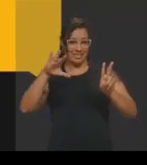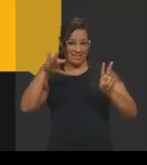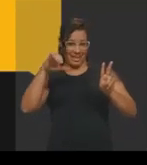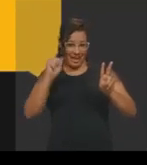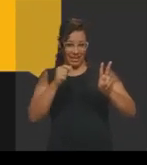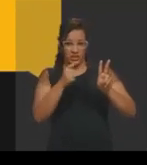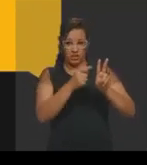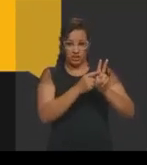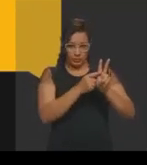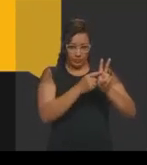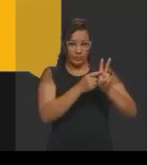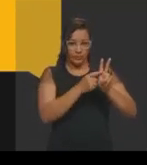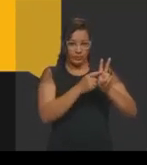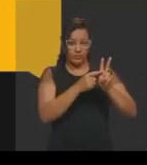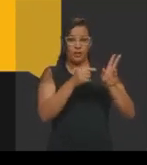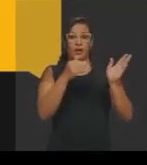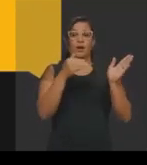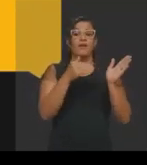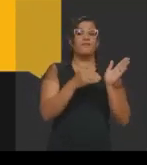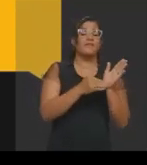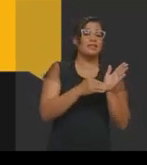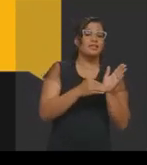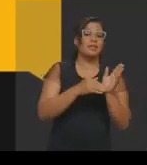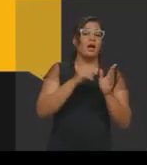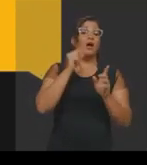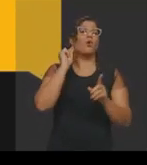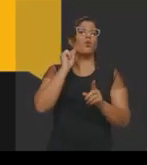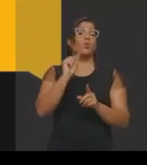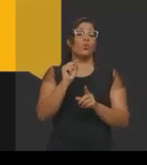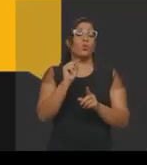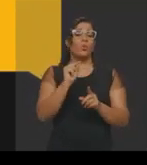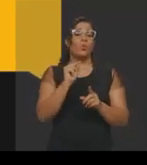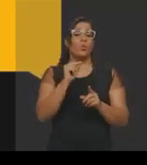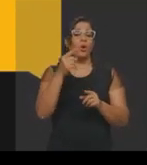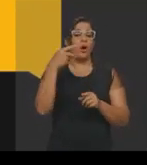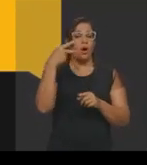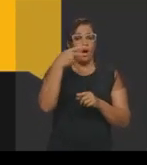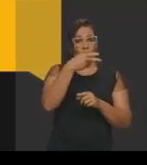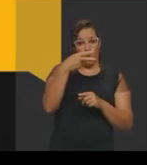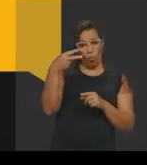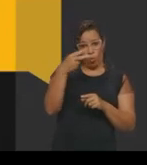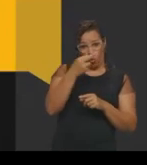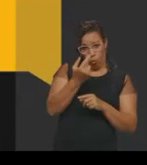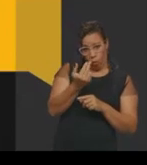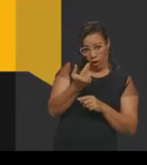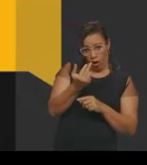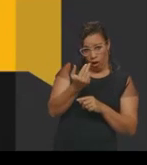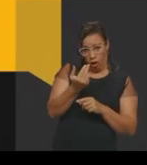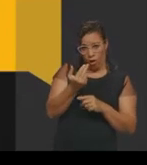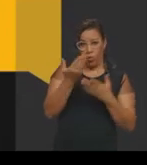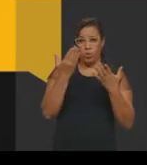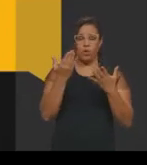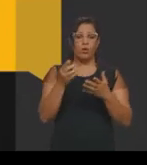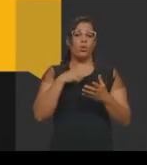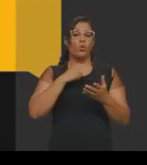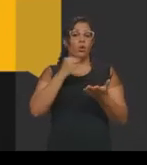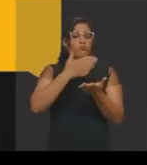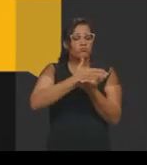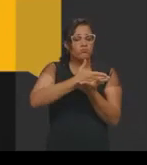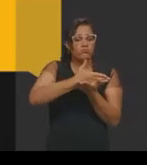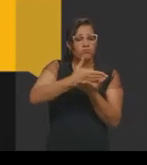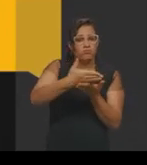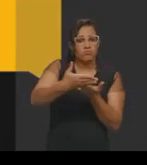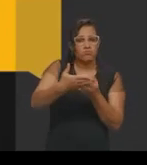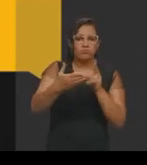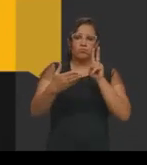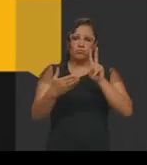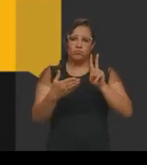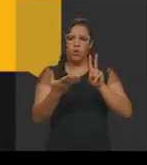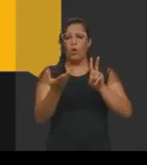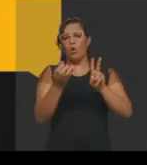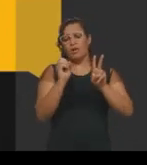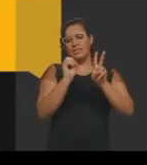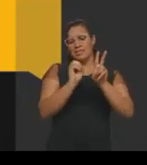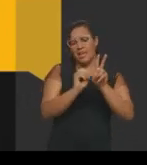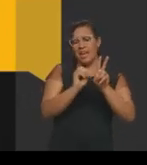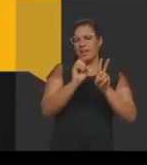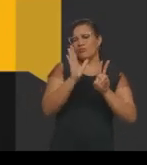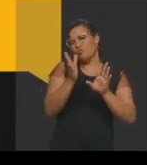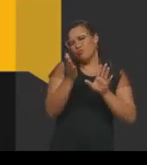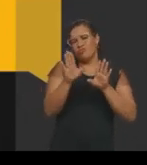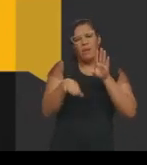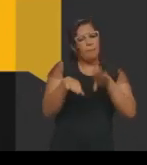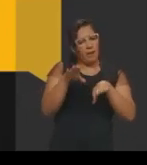final, v, é igual à velocidade inicial, que pode ser zero ou não, depende do